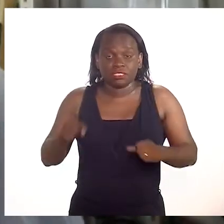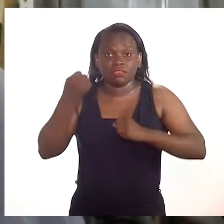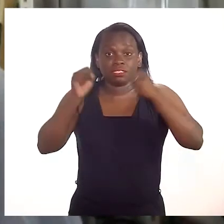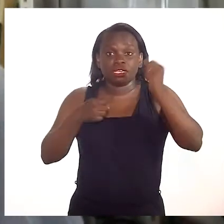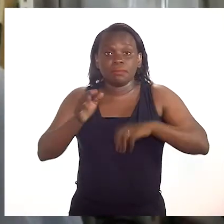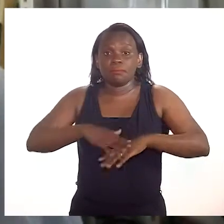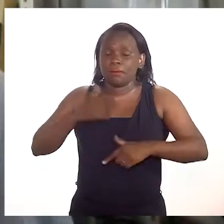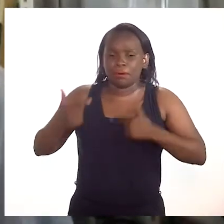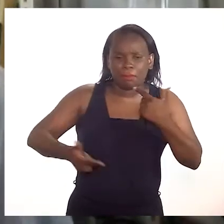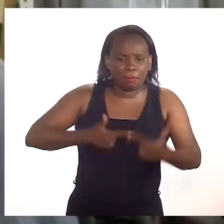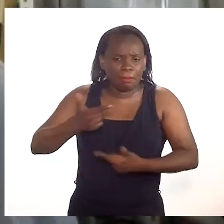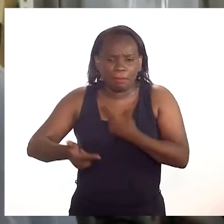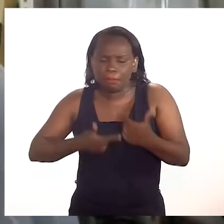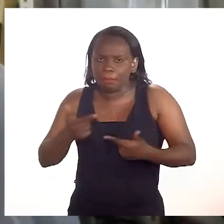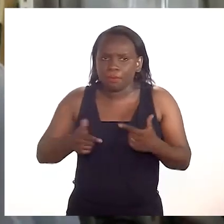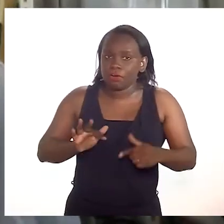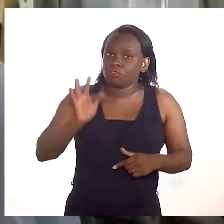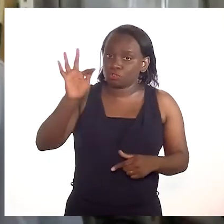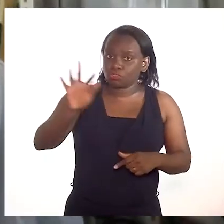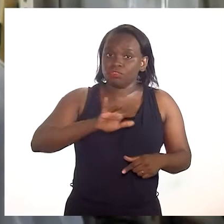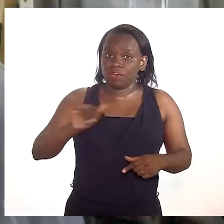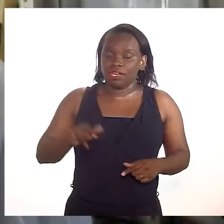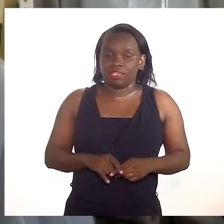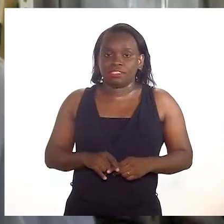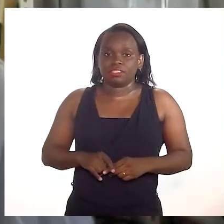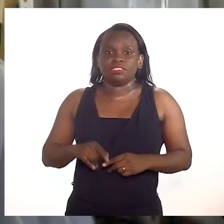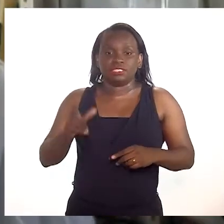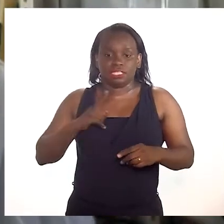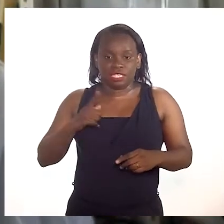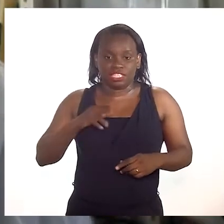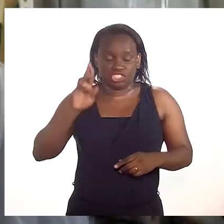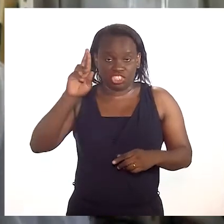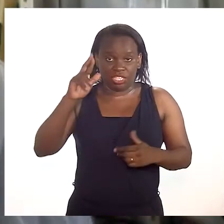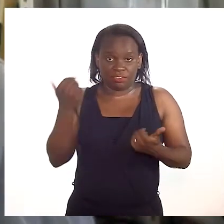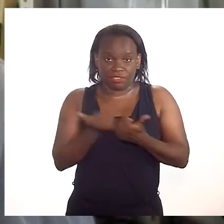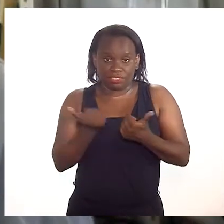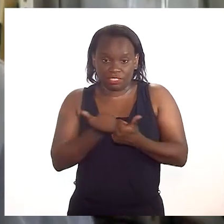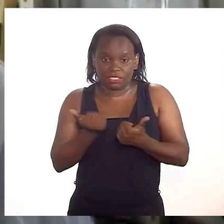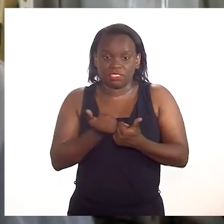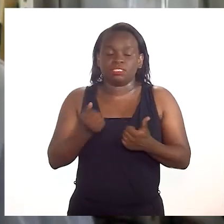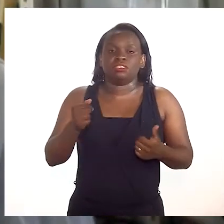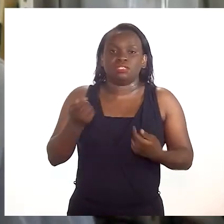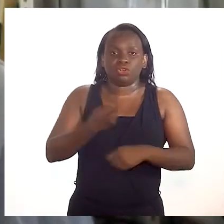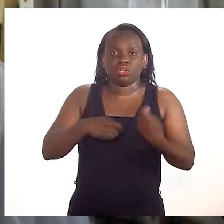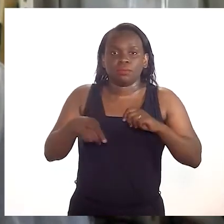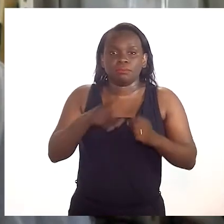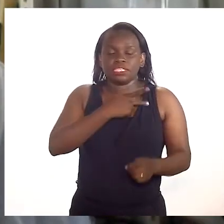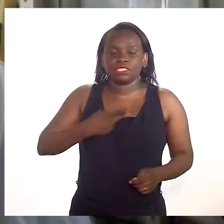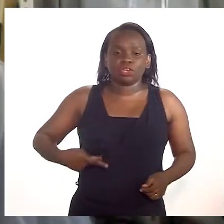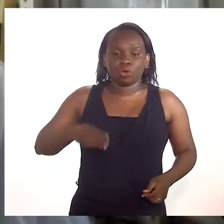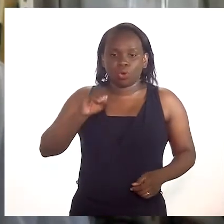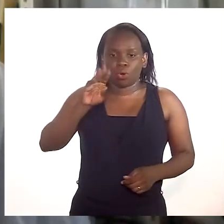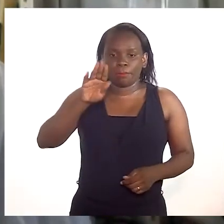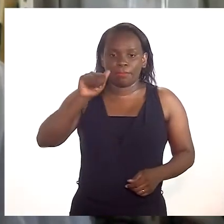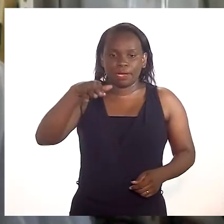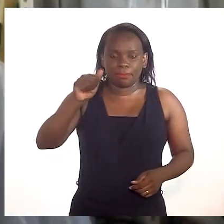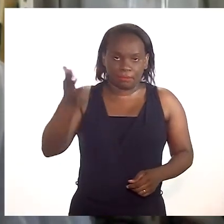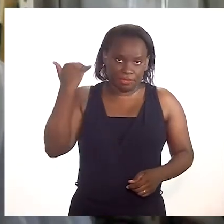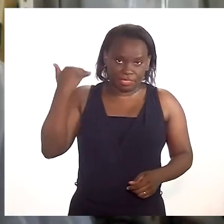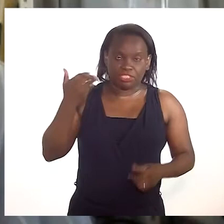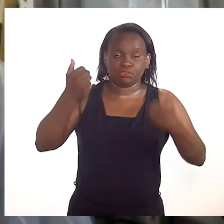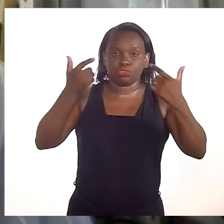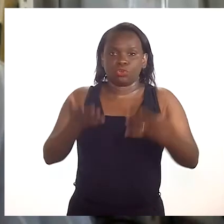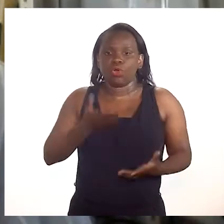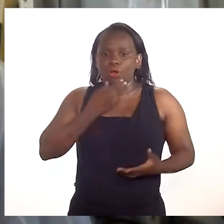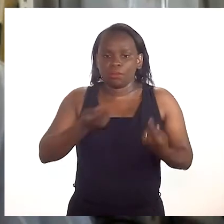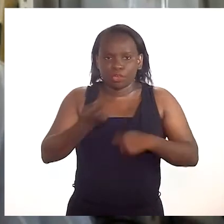sistemas produtivos mais dinâmicos do futuro. Havia um assessor, o chefe da assessoria econômica do presidente Obama, lá atrás, que falava, olha, um